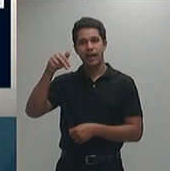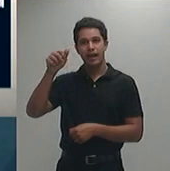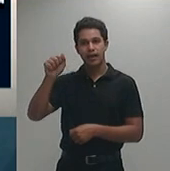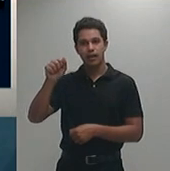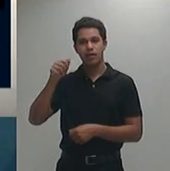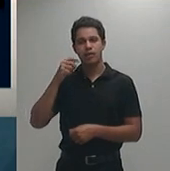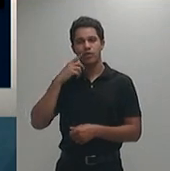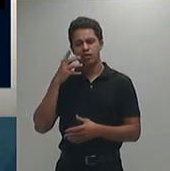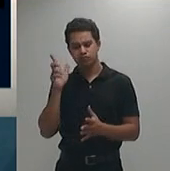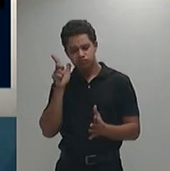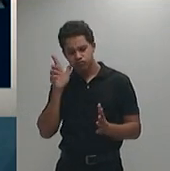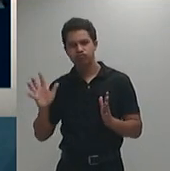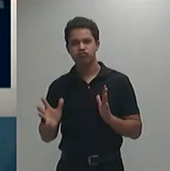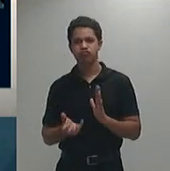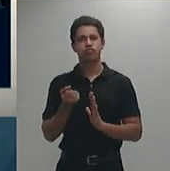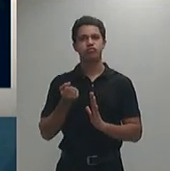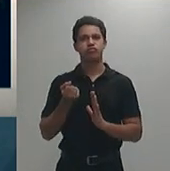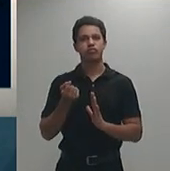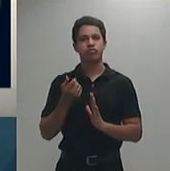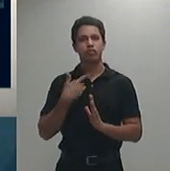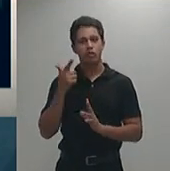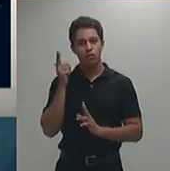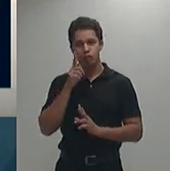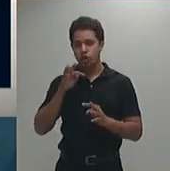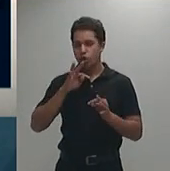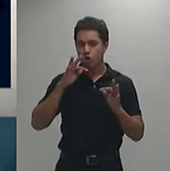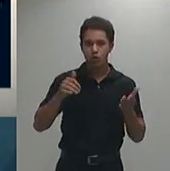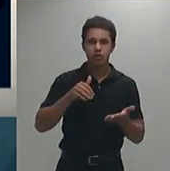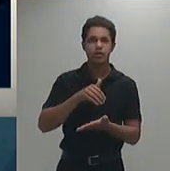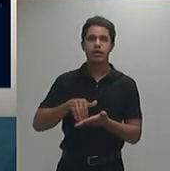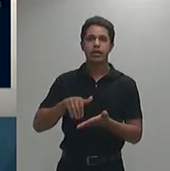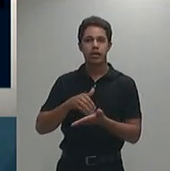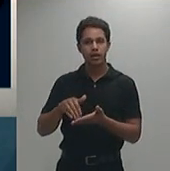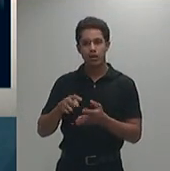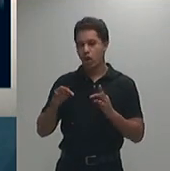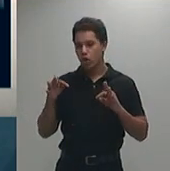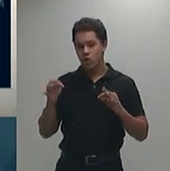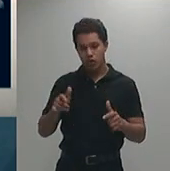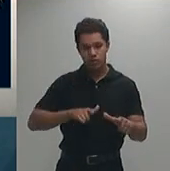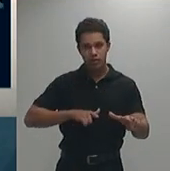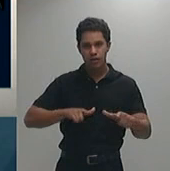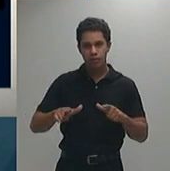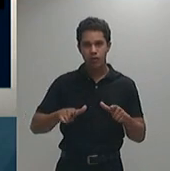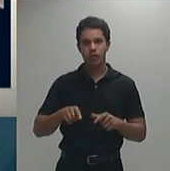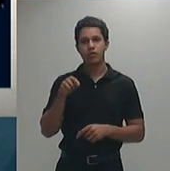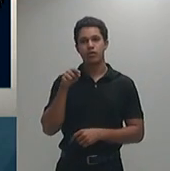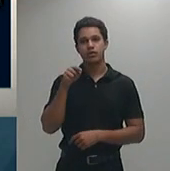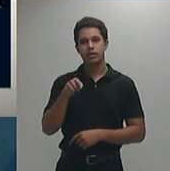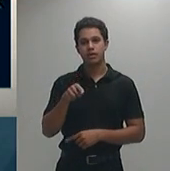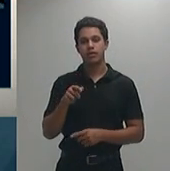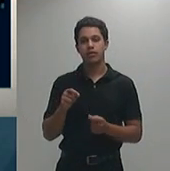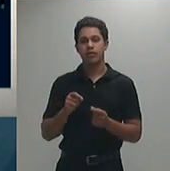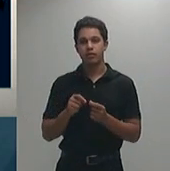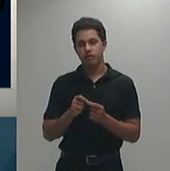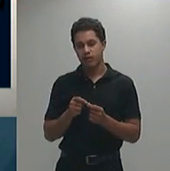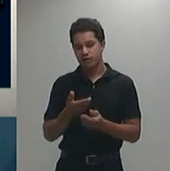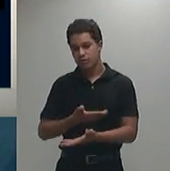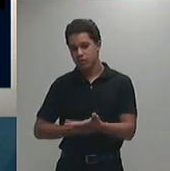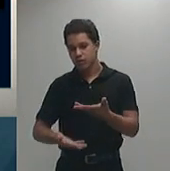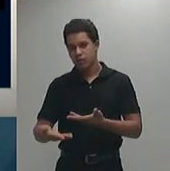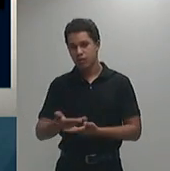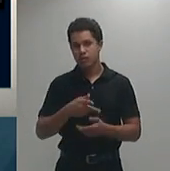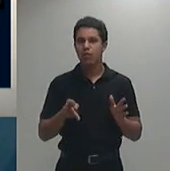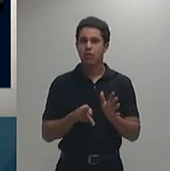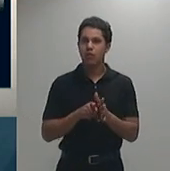recuperada toda a secretaria todos os servidores que decisivamente colaboram com a nossa